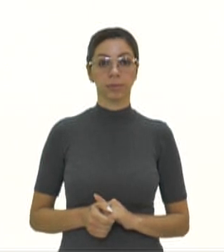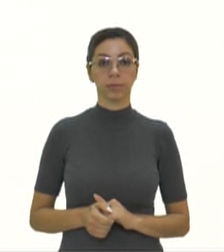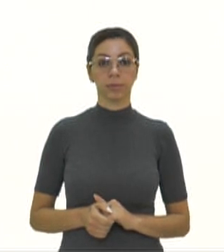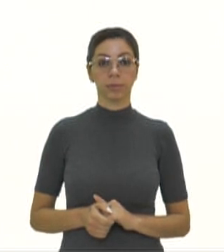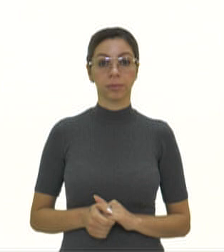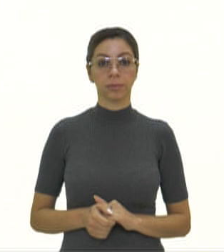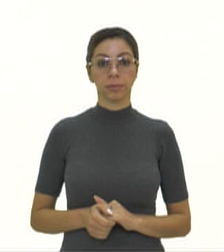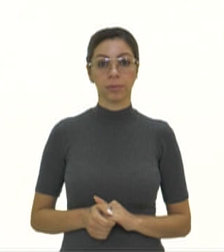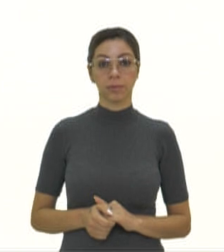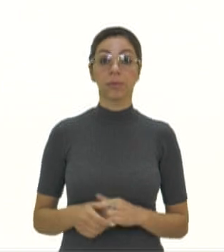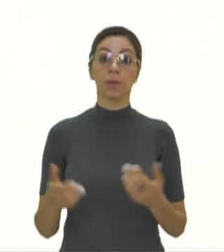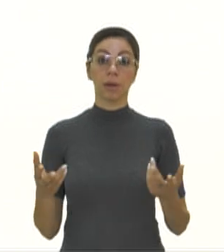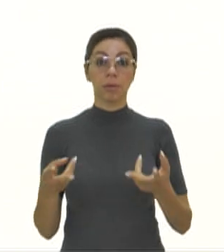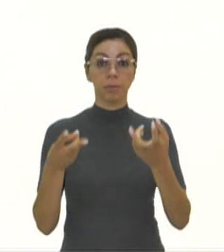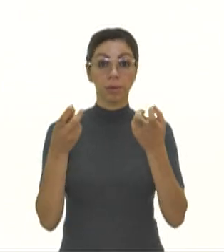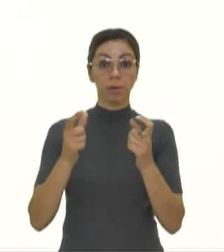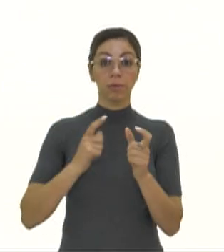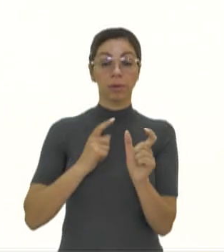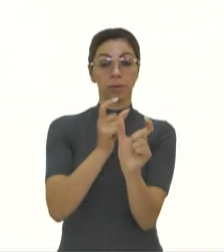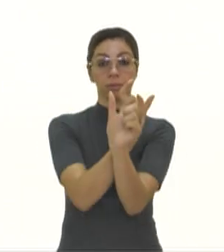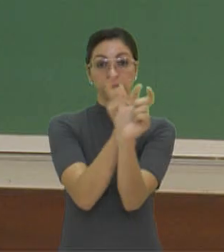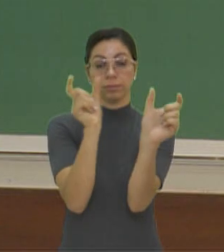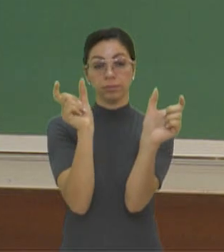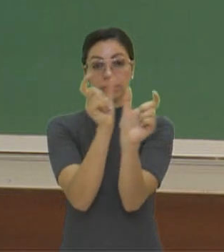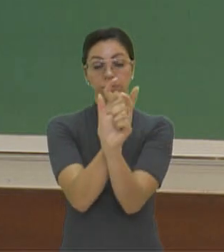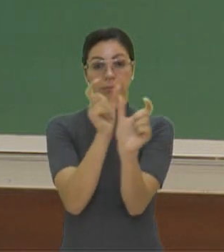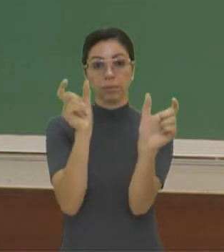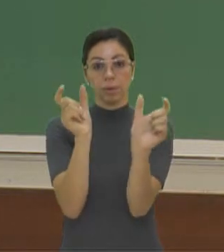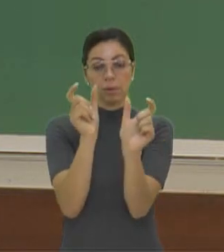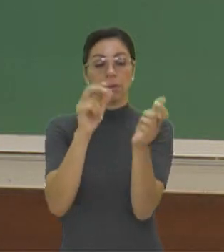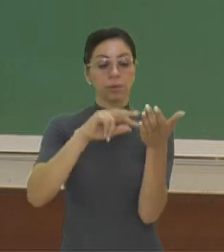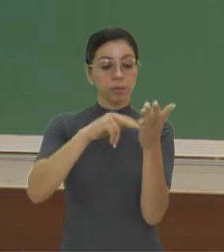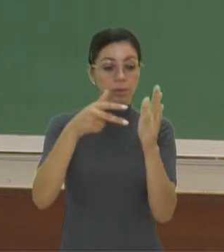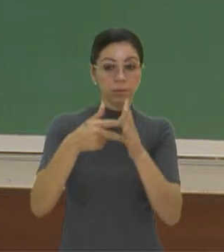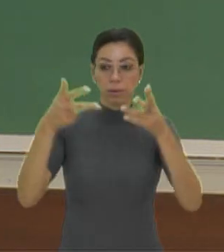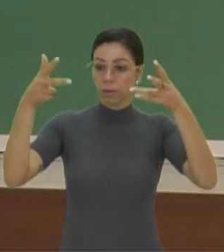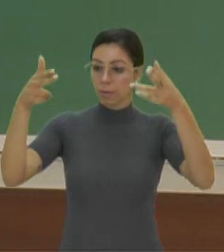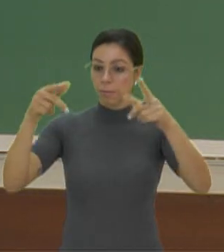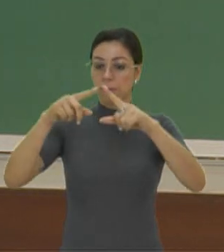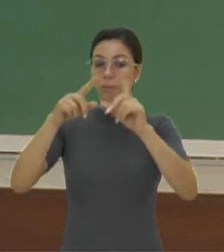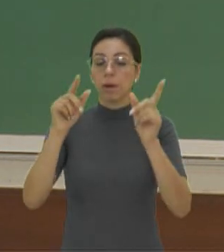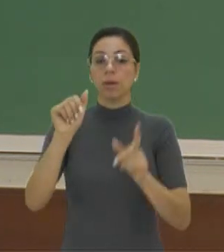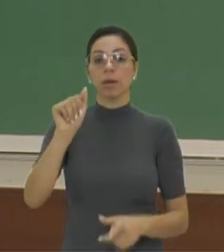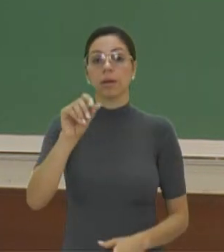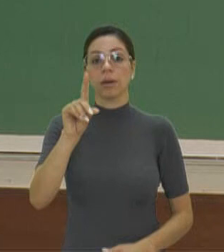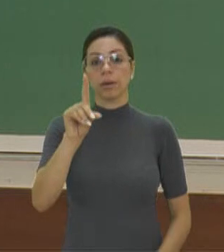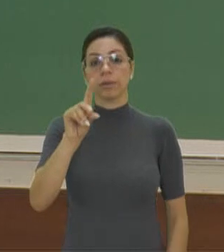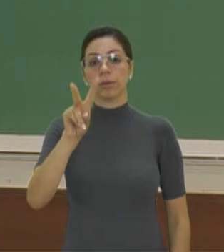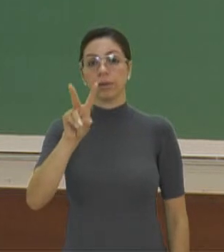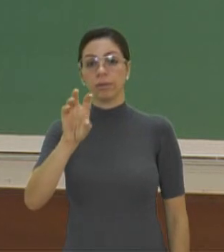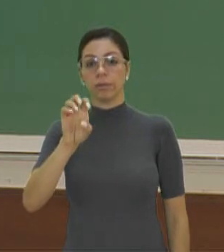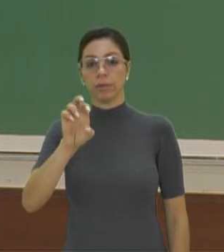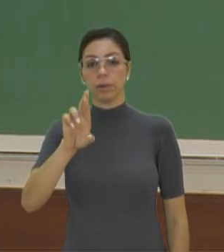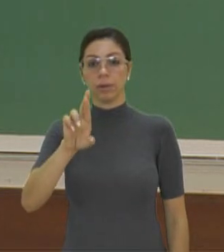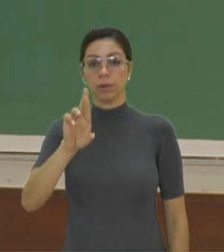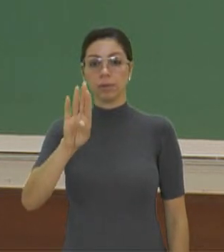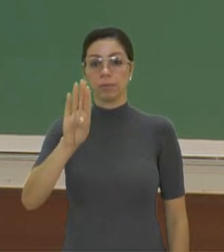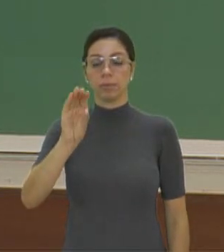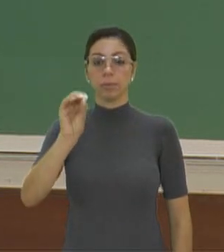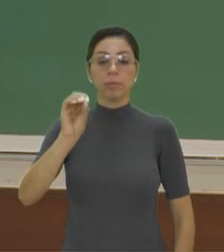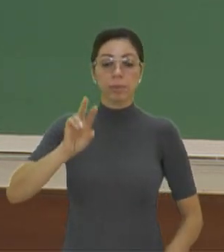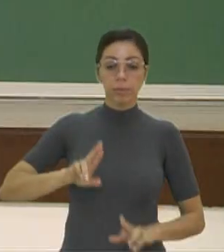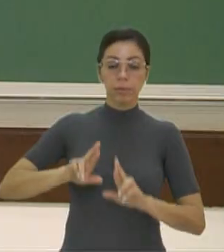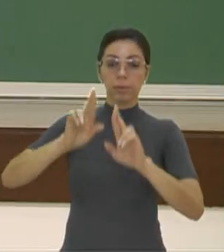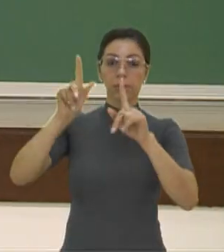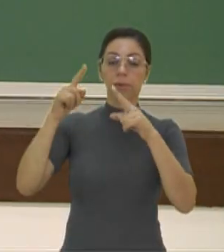temos sinônimos com o mesmo significado, mas com advérbios diferentes, porque todos eles terminam